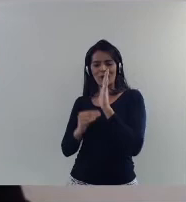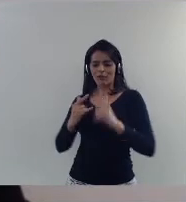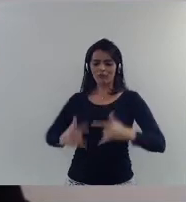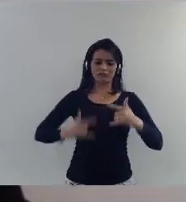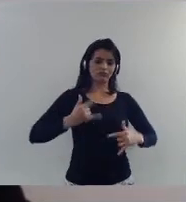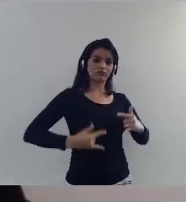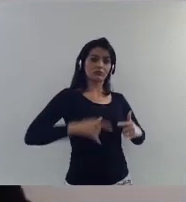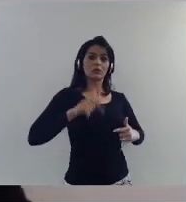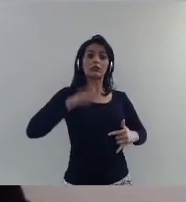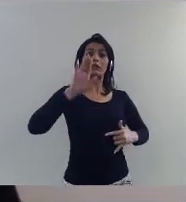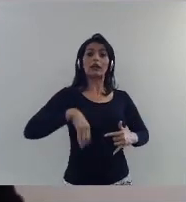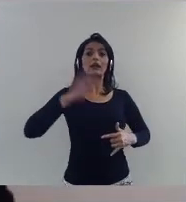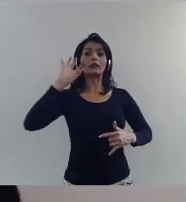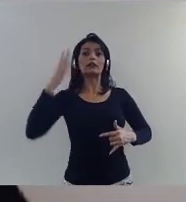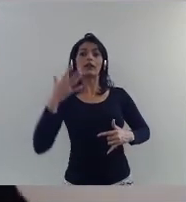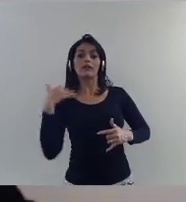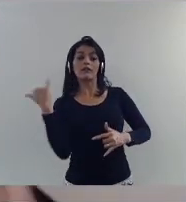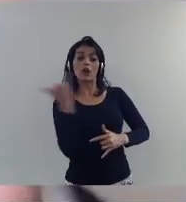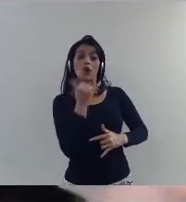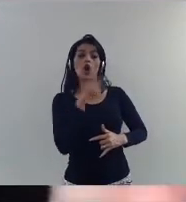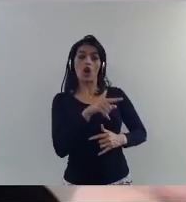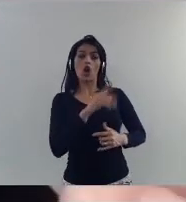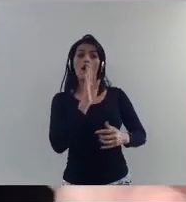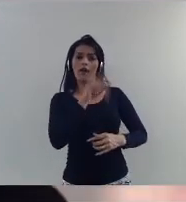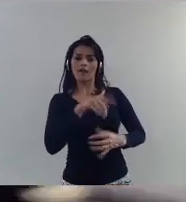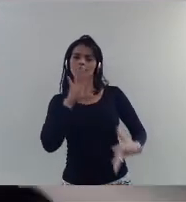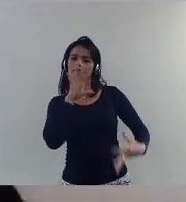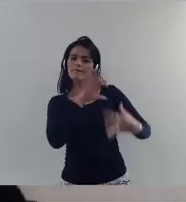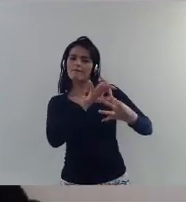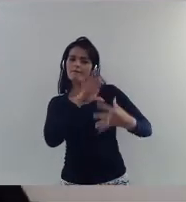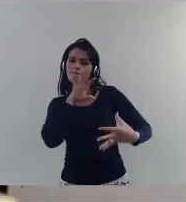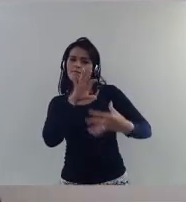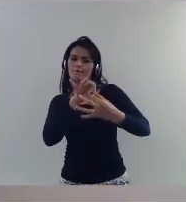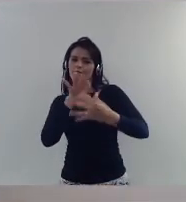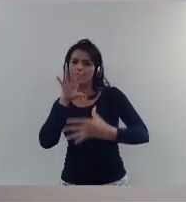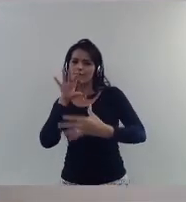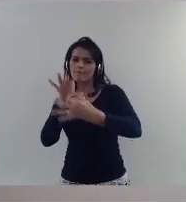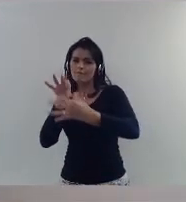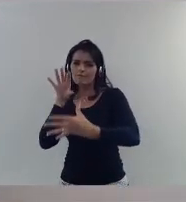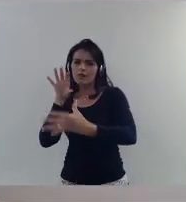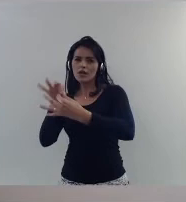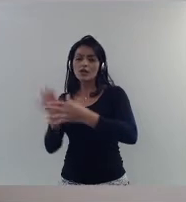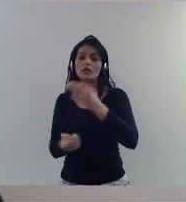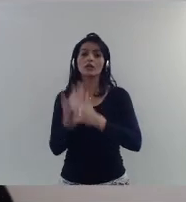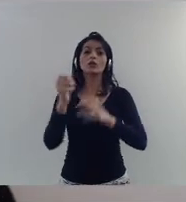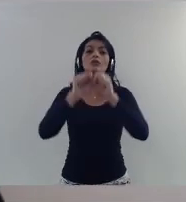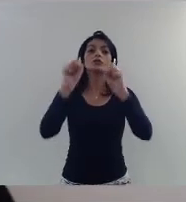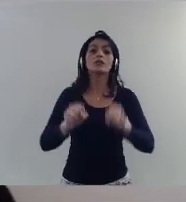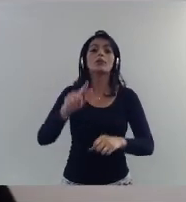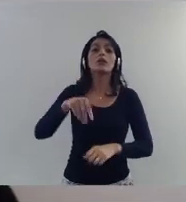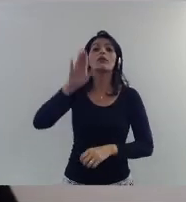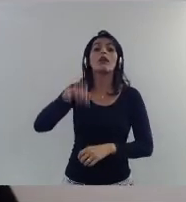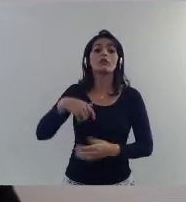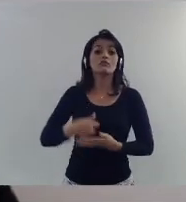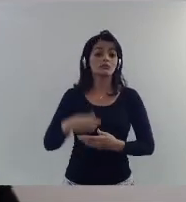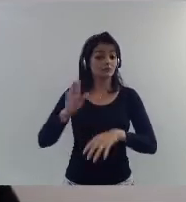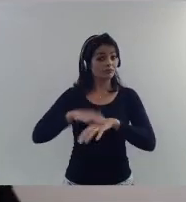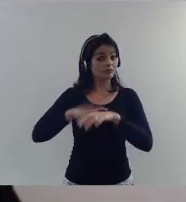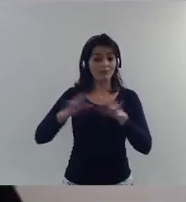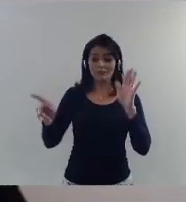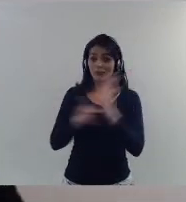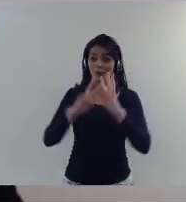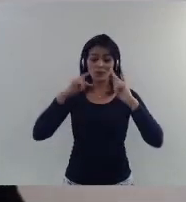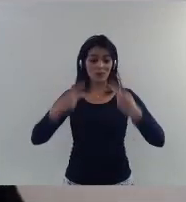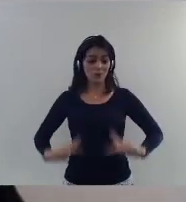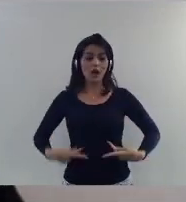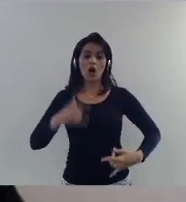é a decisão? Quem é que falou, essa decisão encaixa aqui, criou o sistema para isso acontecer? Então, é isso que as pessoas não entendem. O robô